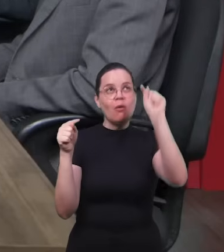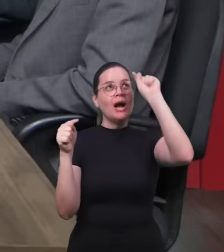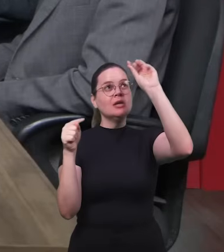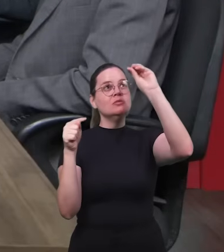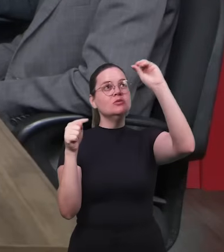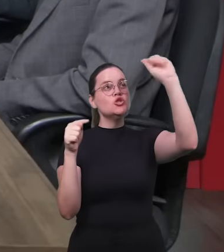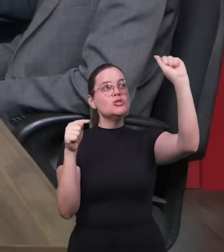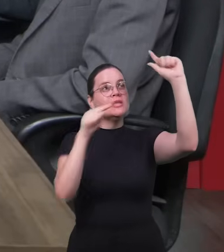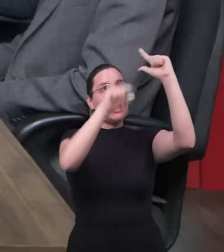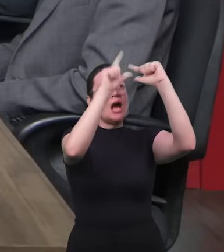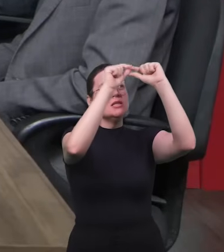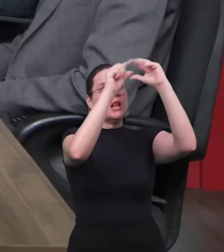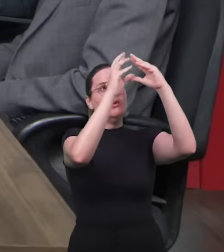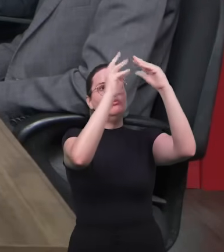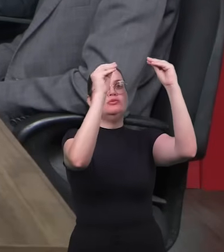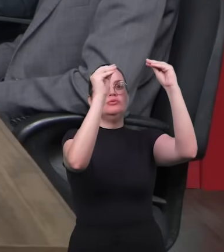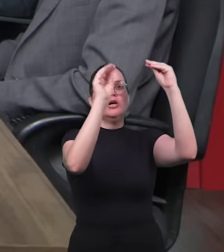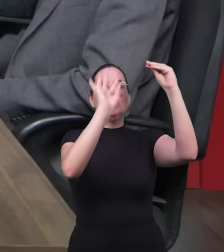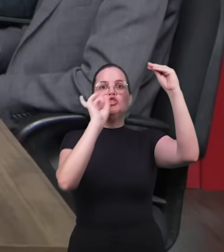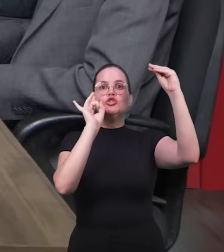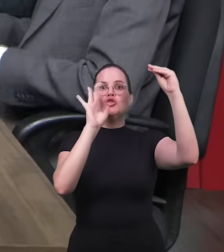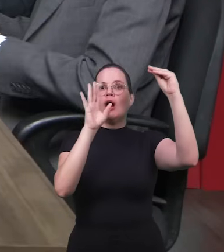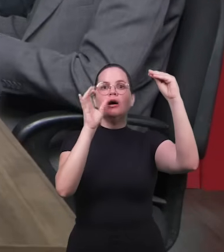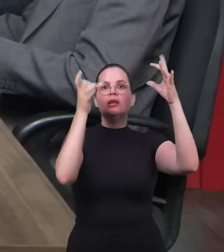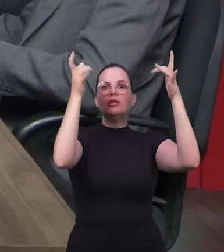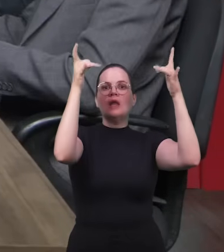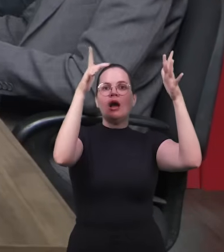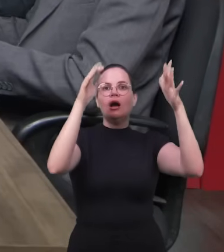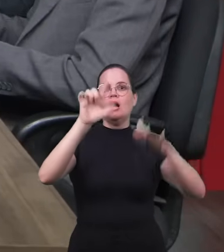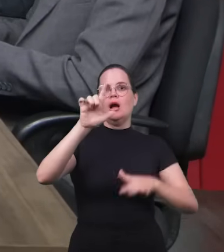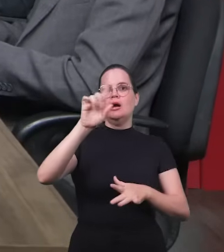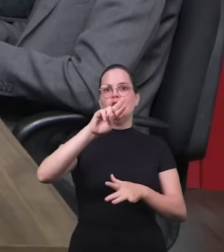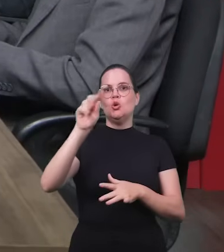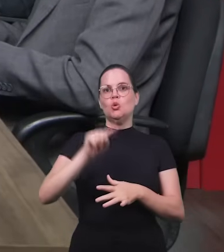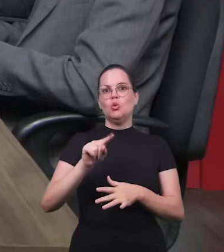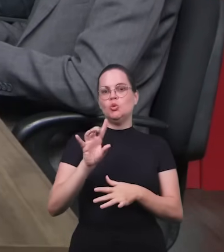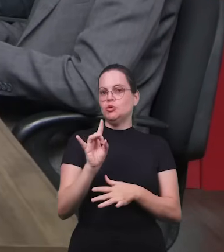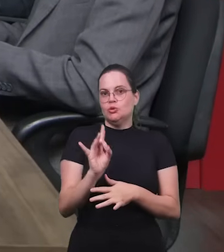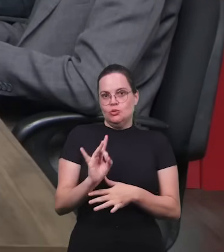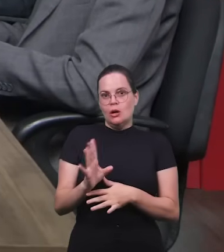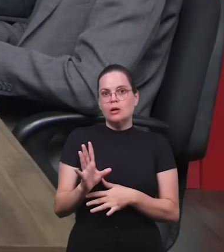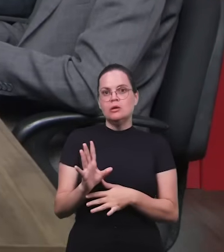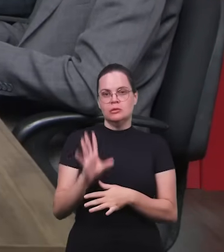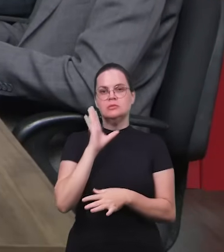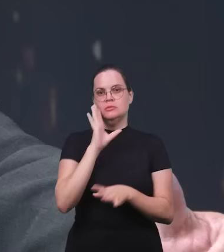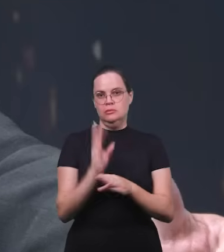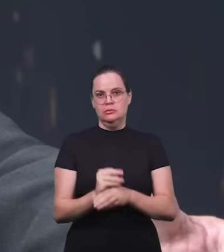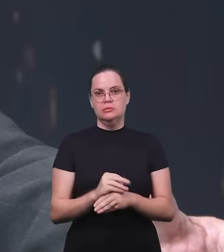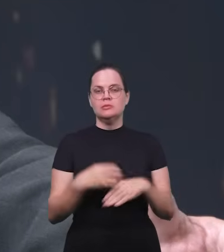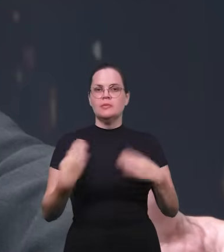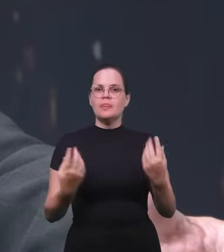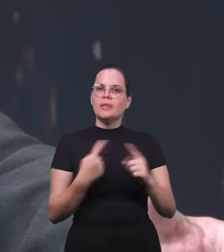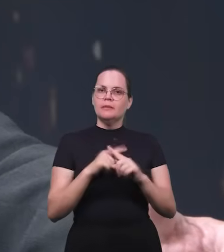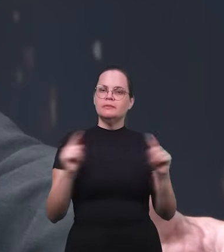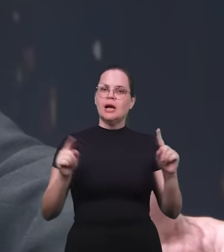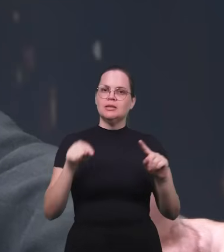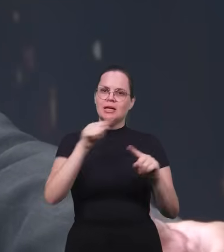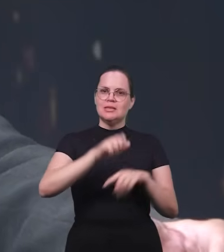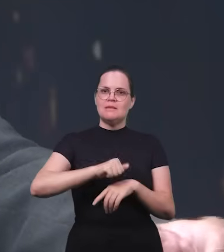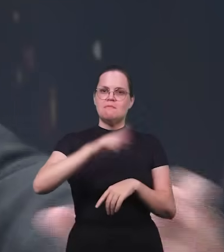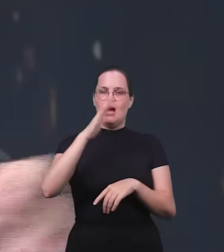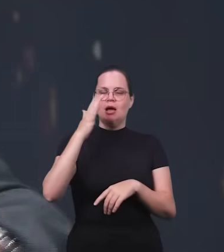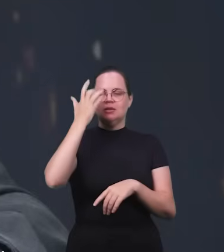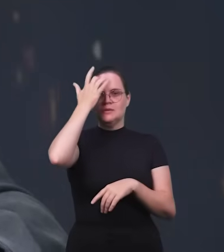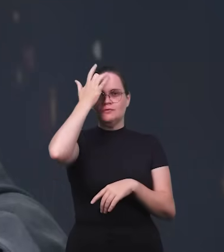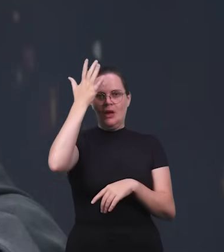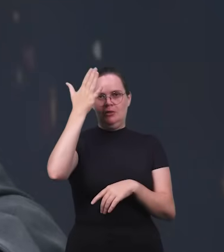física clássica. Mas isso é bem assim, tranquilo de entender, em detrimento de outros